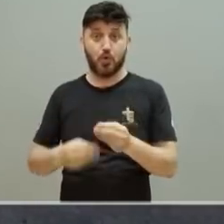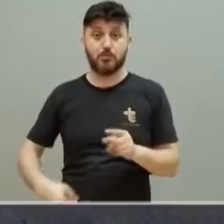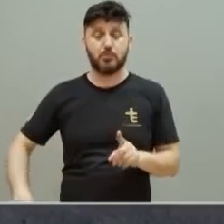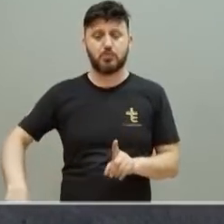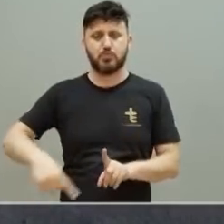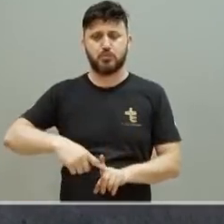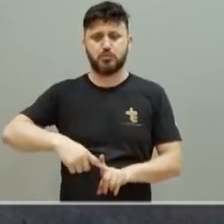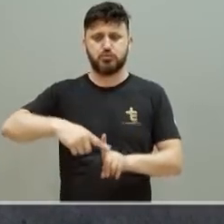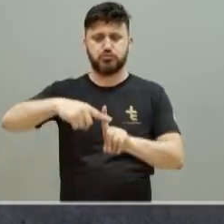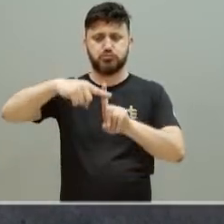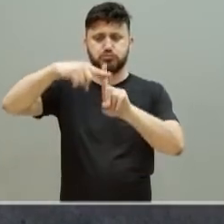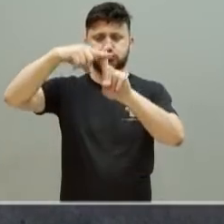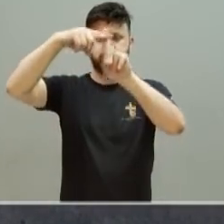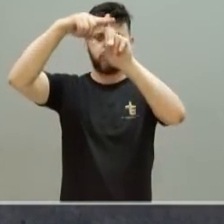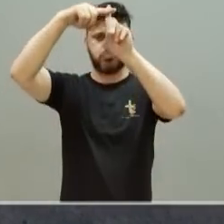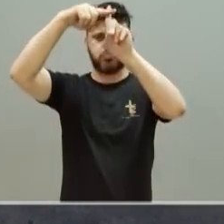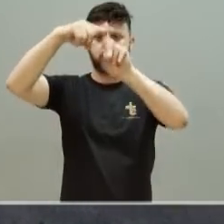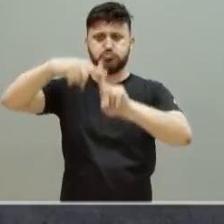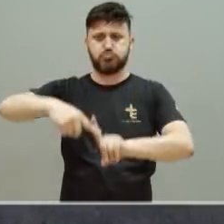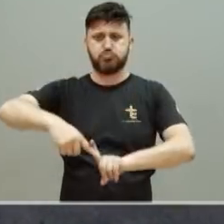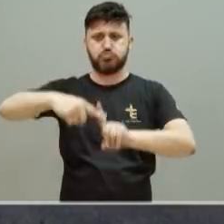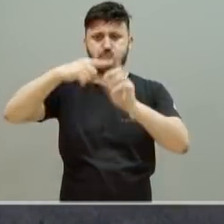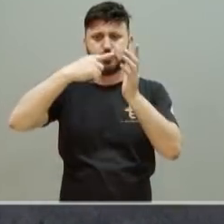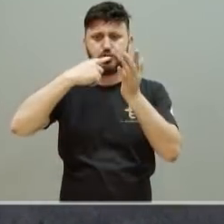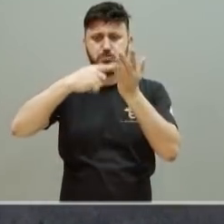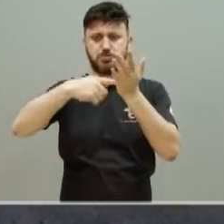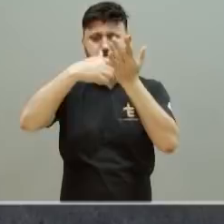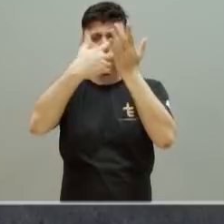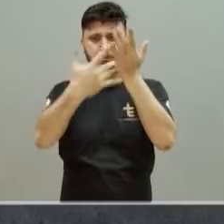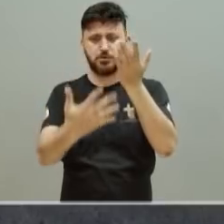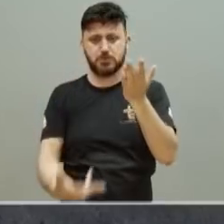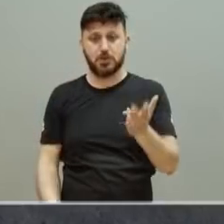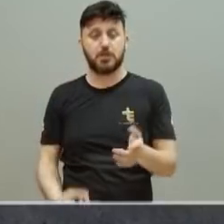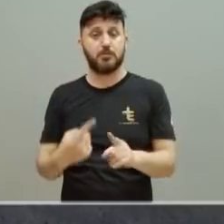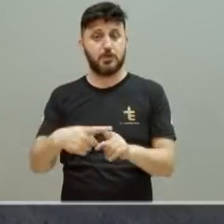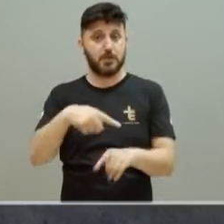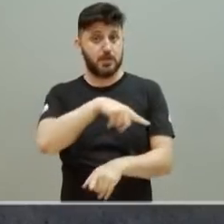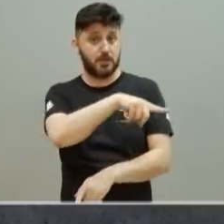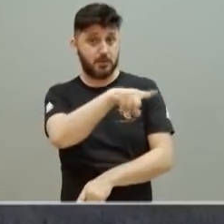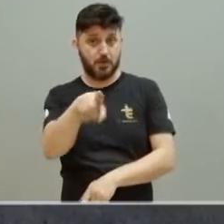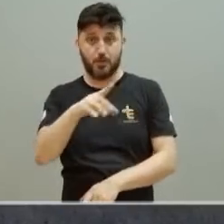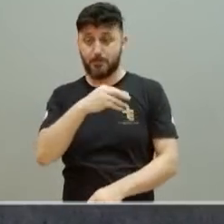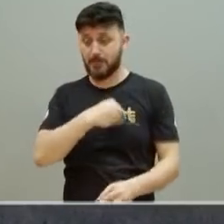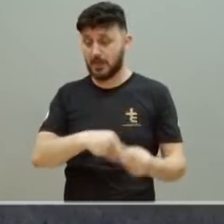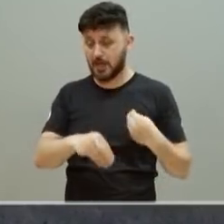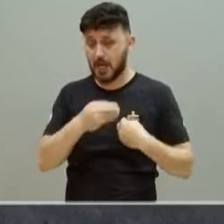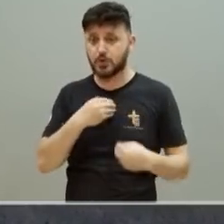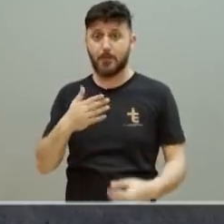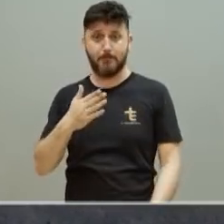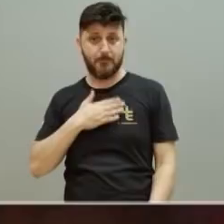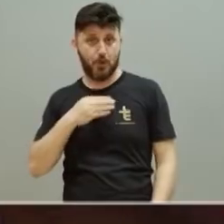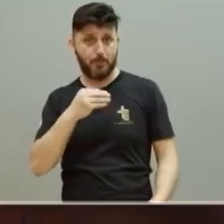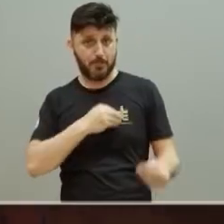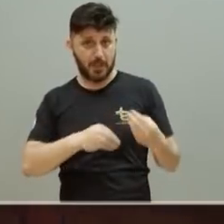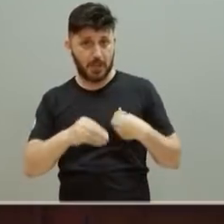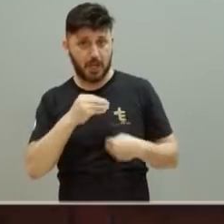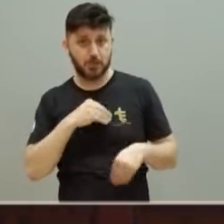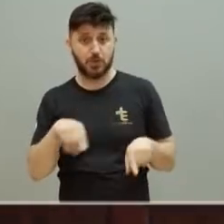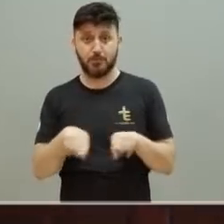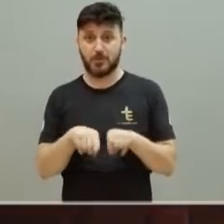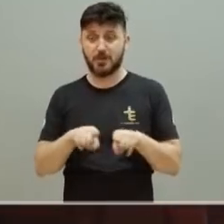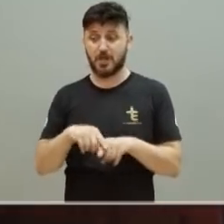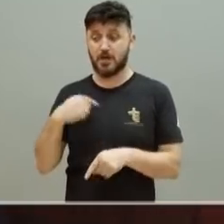cruz, verter todo o seu sangue para remir o meu e os teus pecados, para nos livrar da morte.